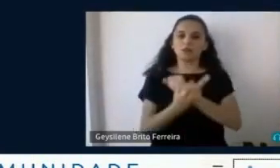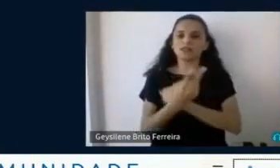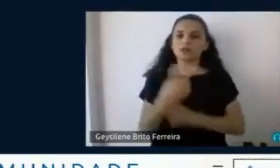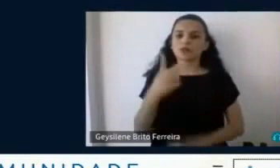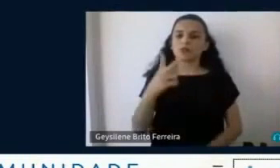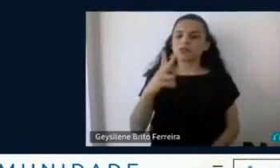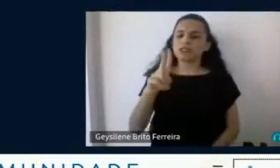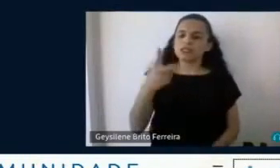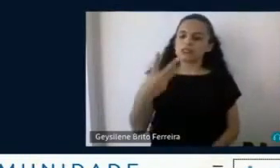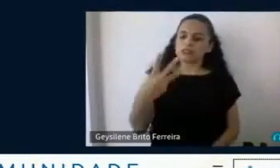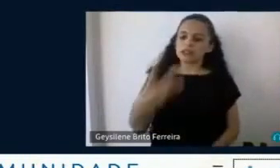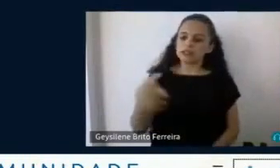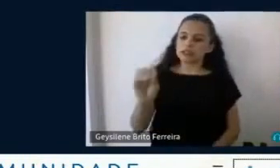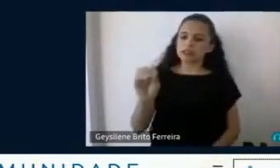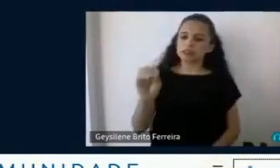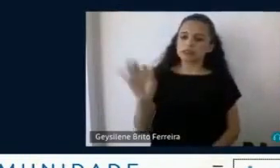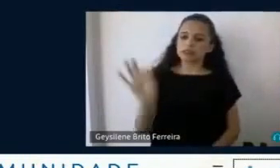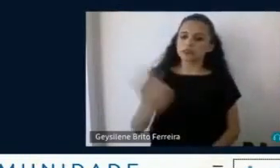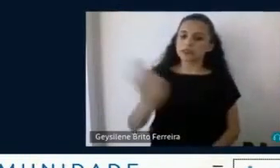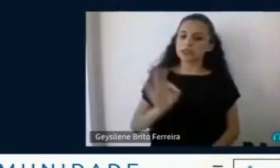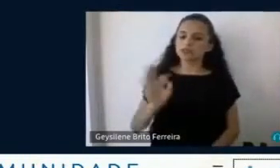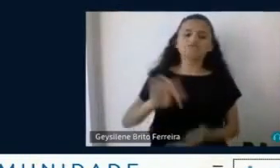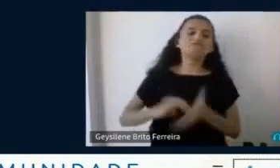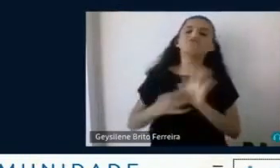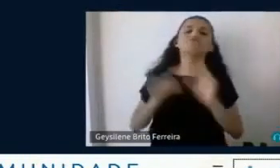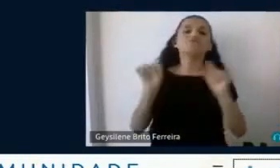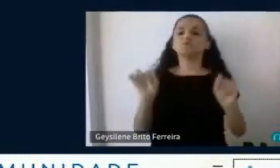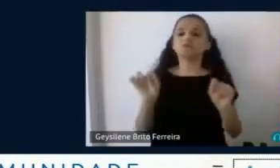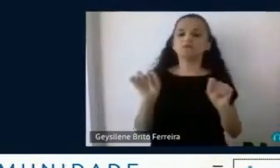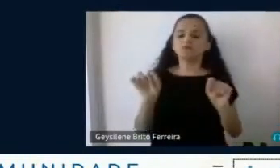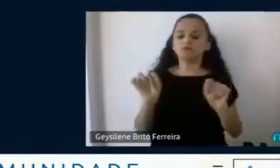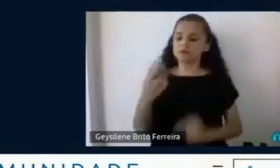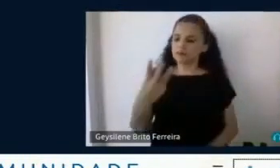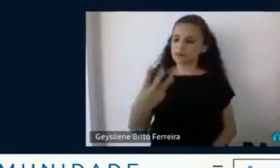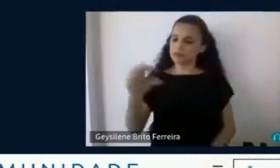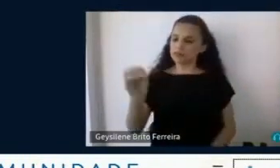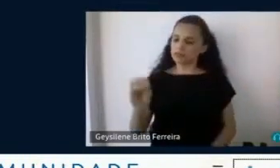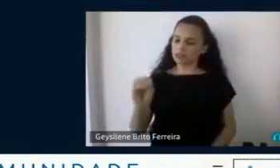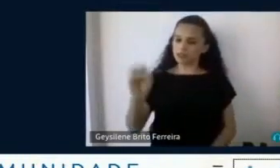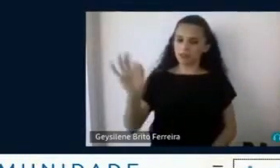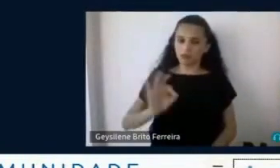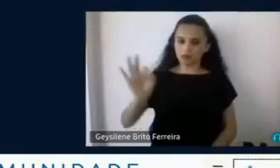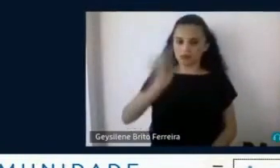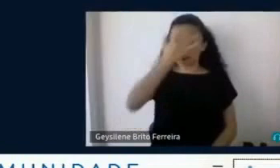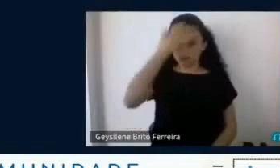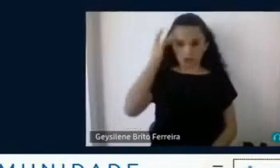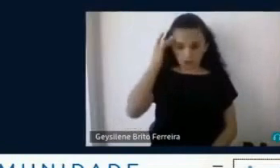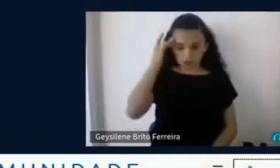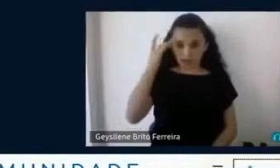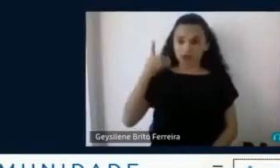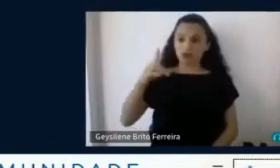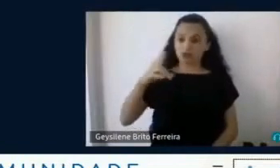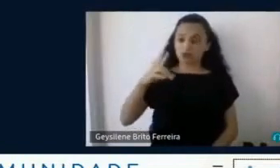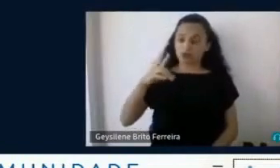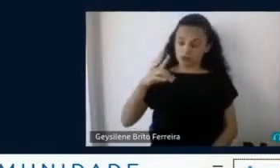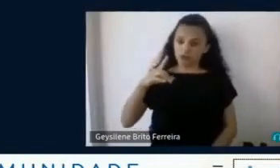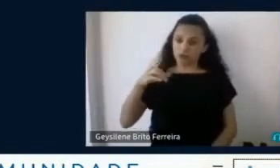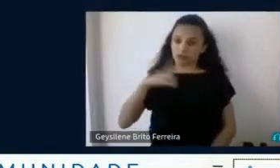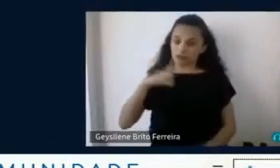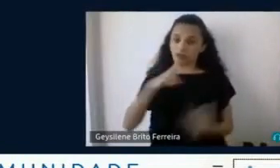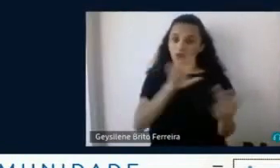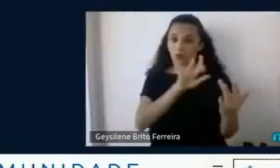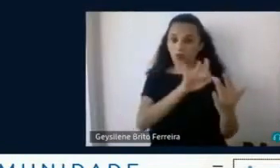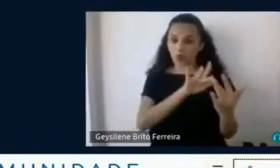significa que 30% daquelas pessoas da minha comunidade foram expostas